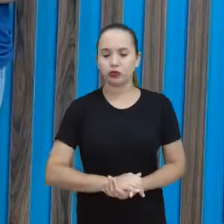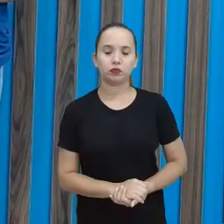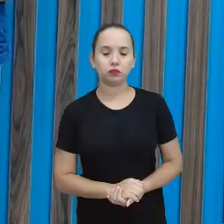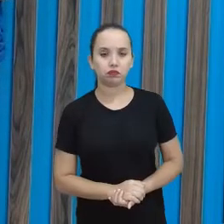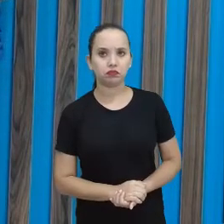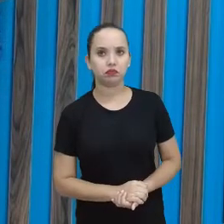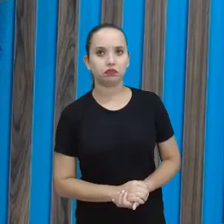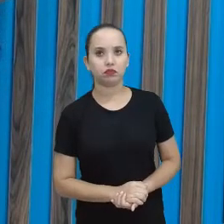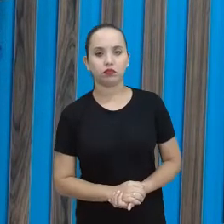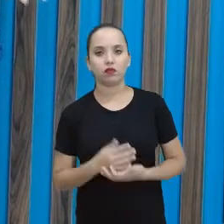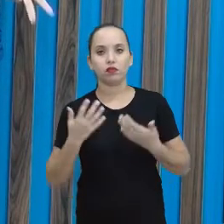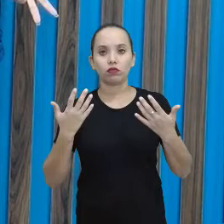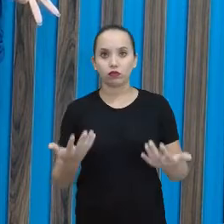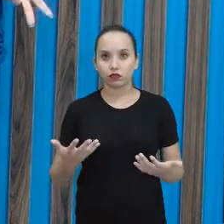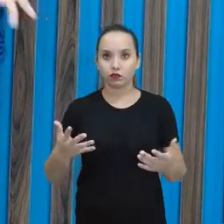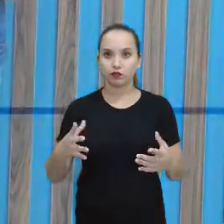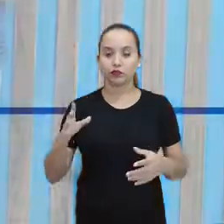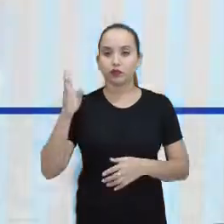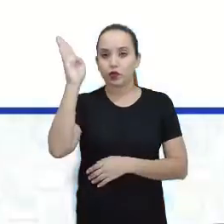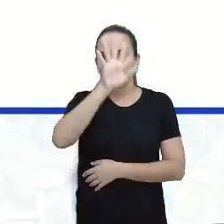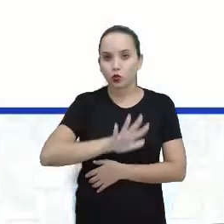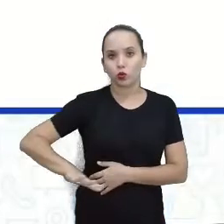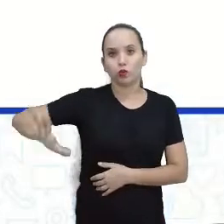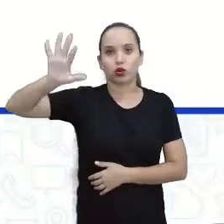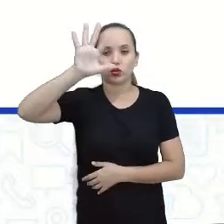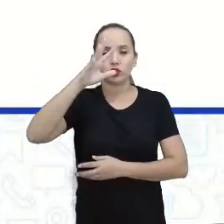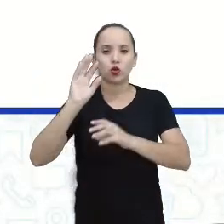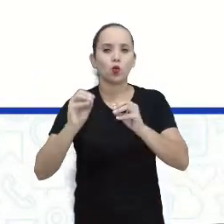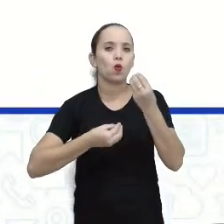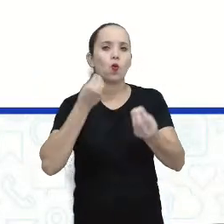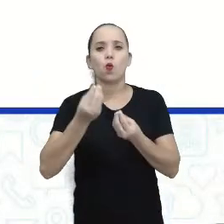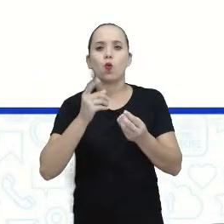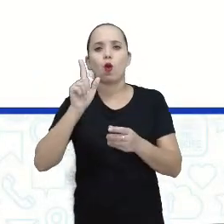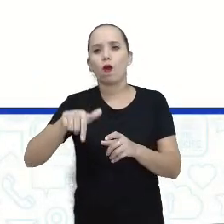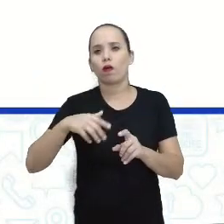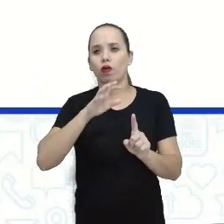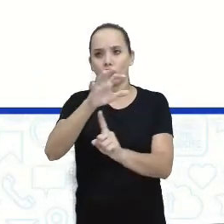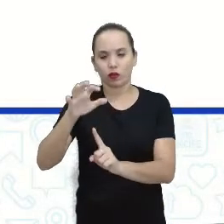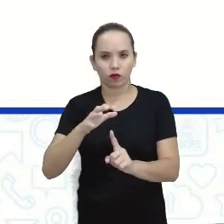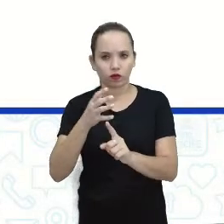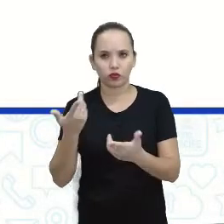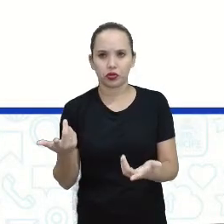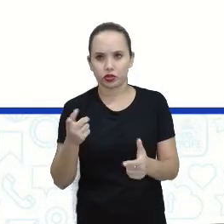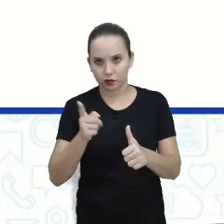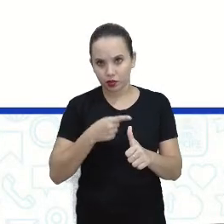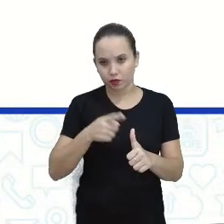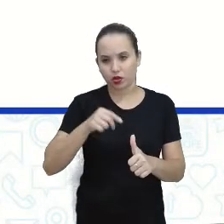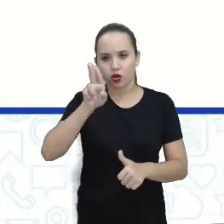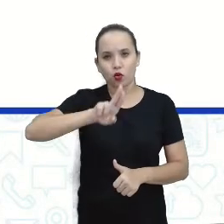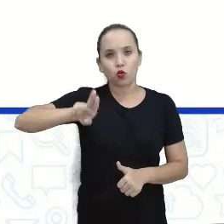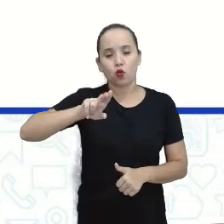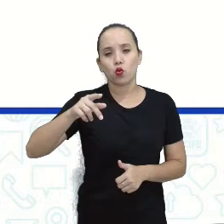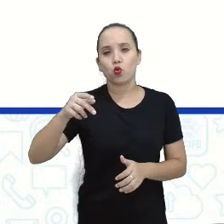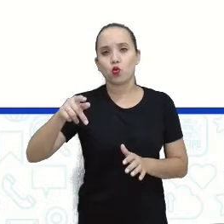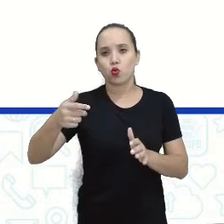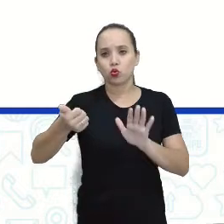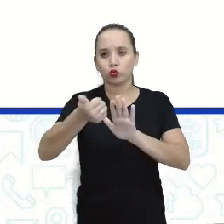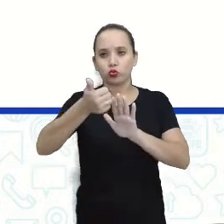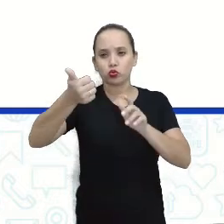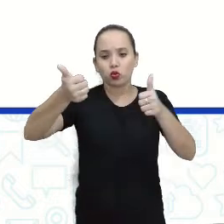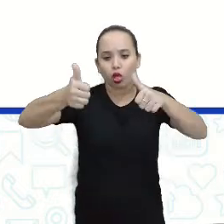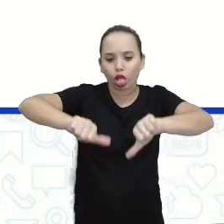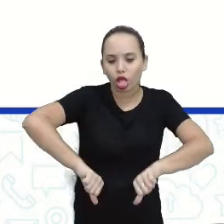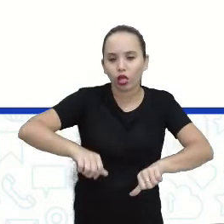Perfeito. E aí, no Brasil, quais são as principais causas? Ó? Primeira coisa, o uso inadequado do solo. Nessa questão aí